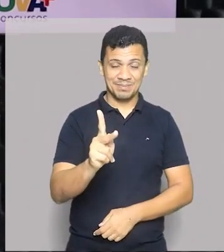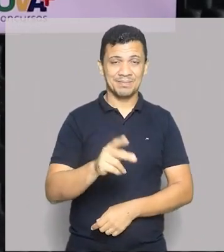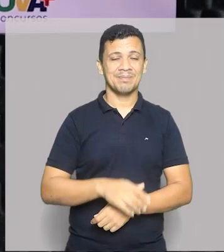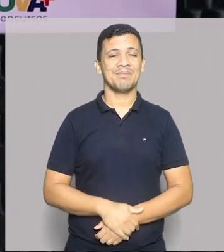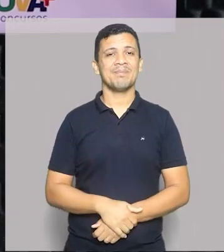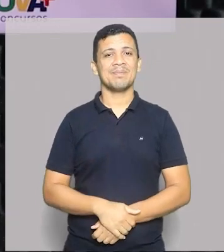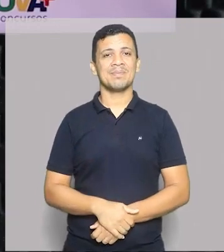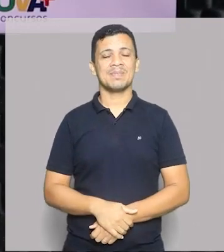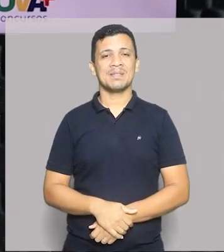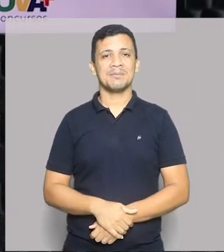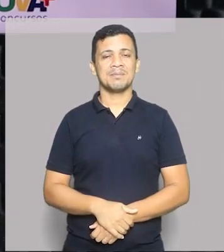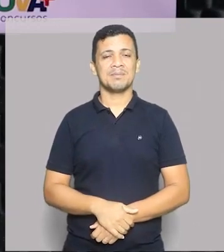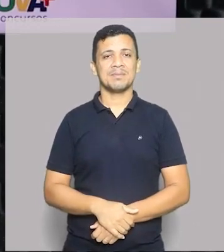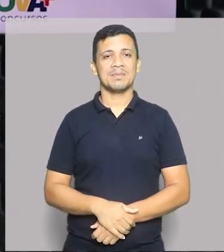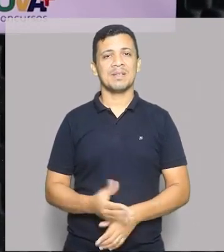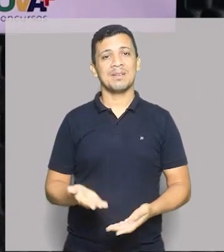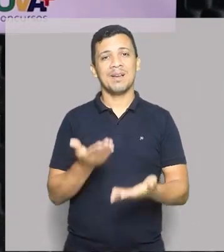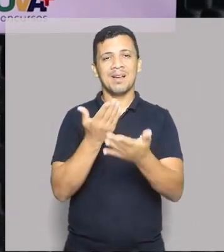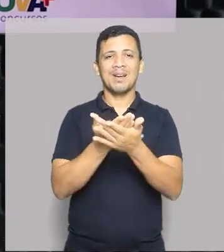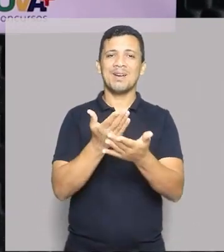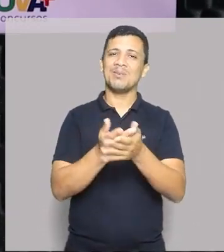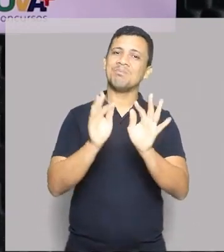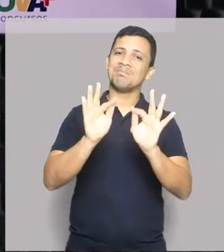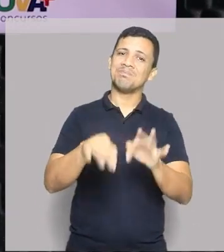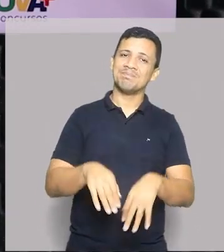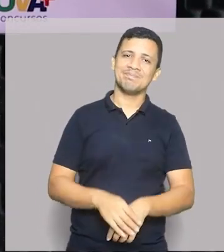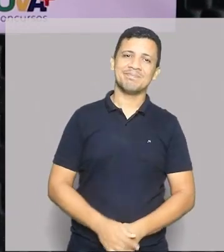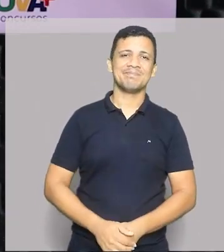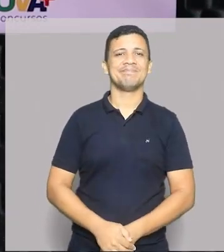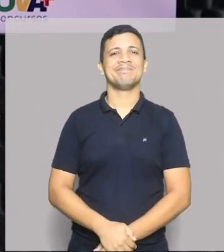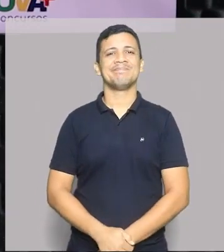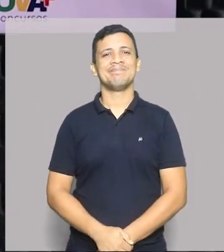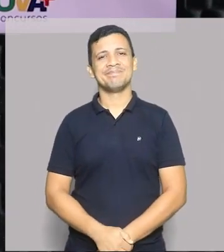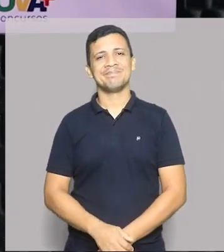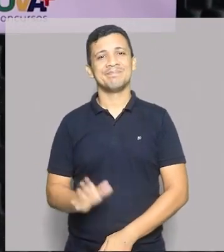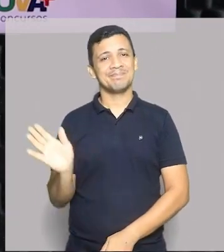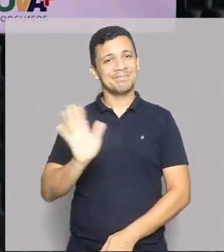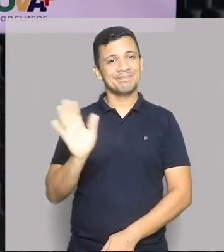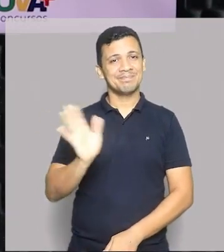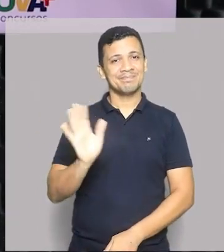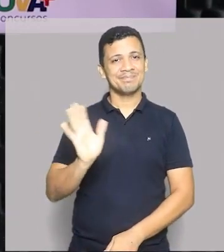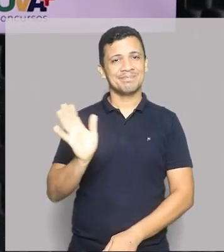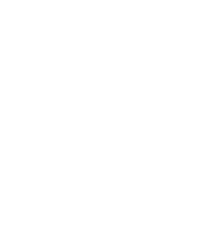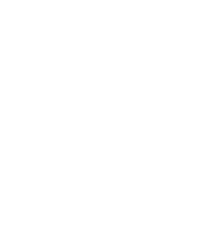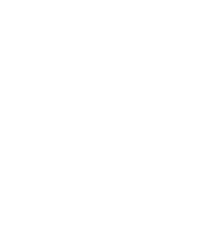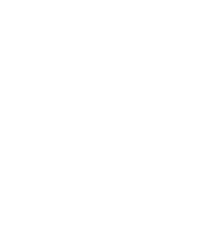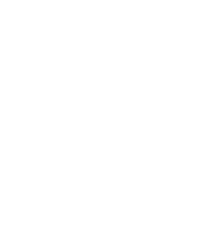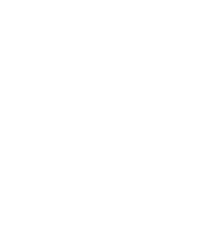Isso. Então, ficamos por aqui e nos vemos na próxima aula.